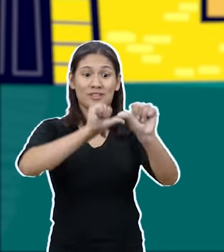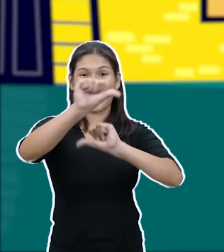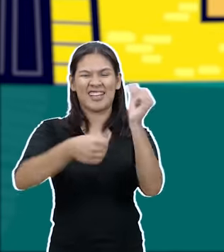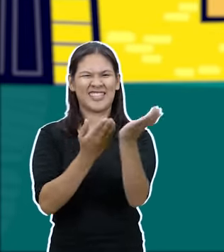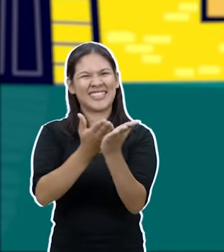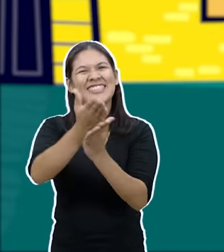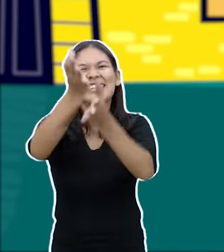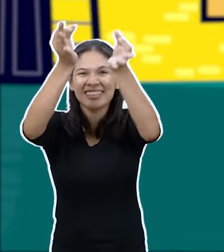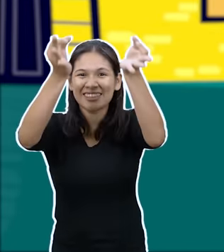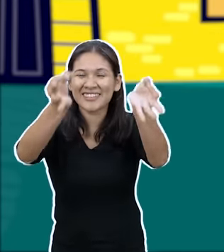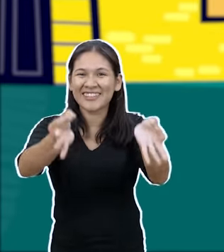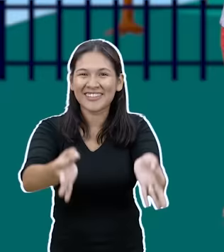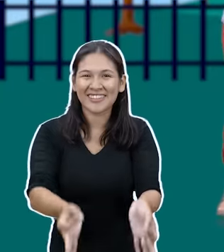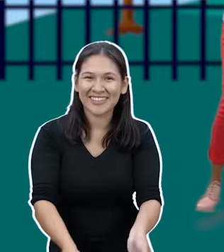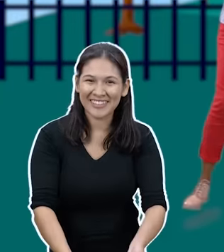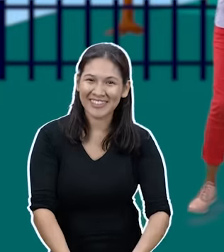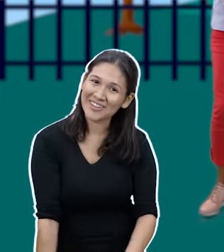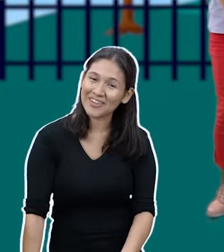Jesus